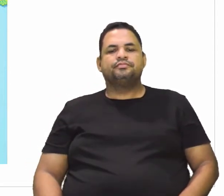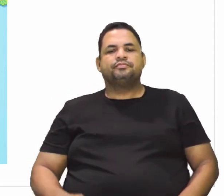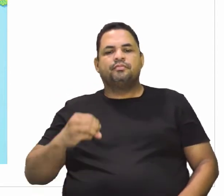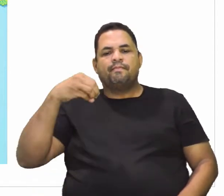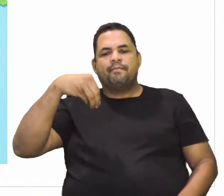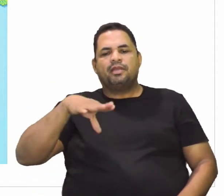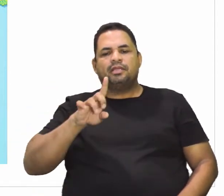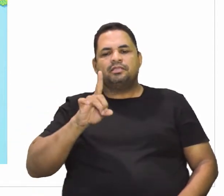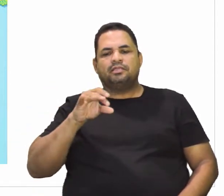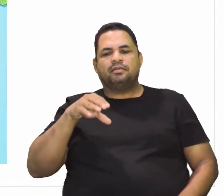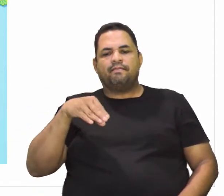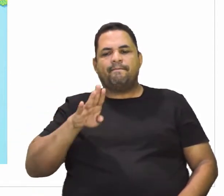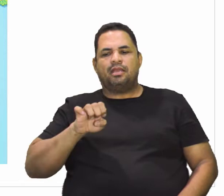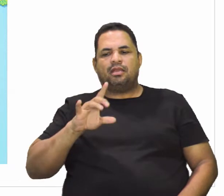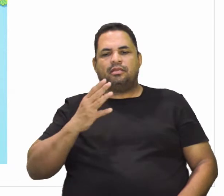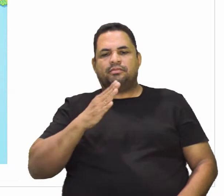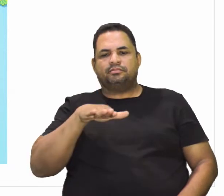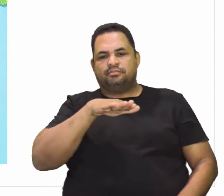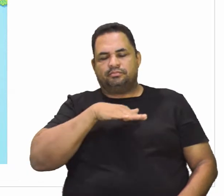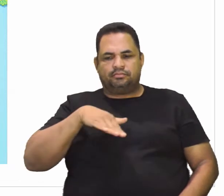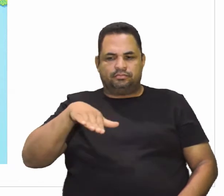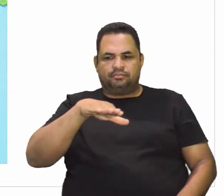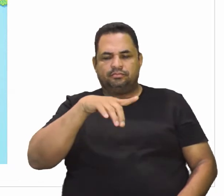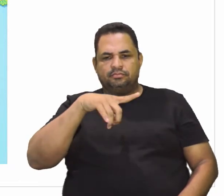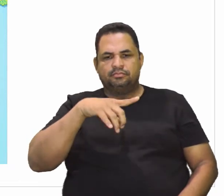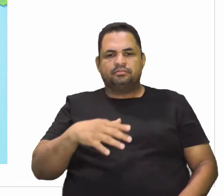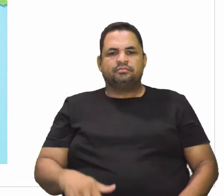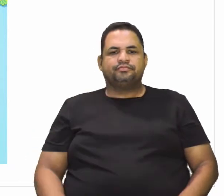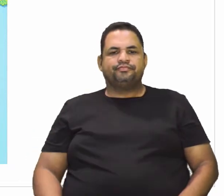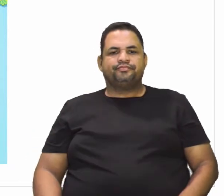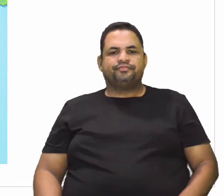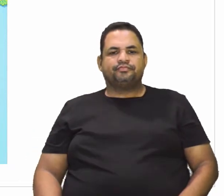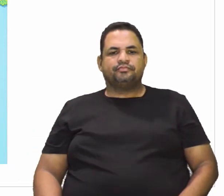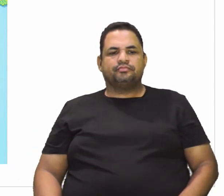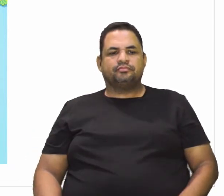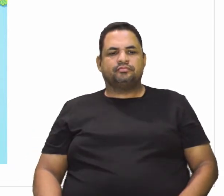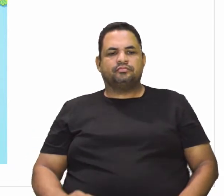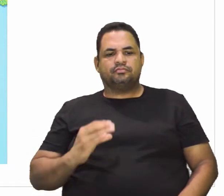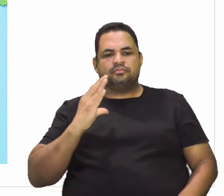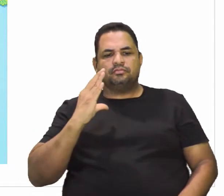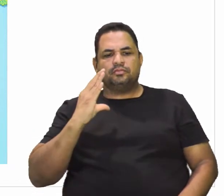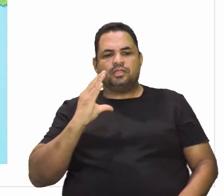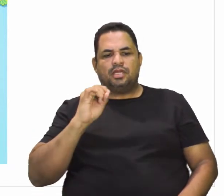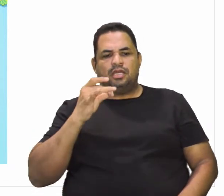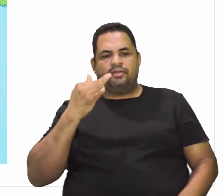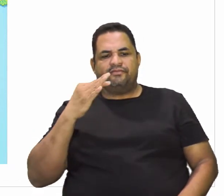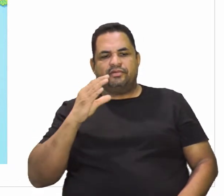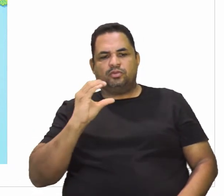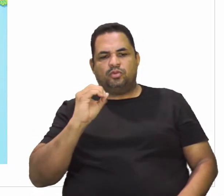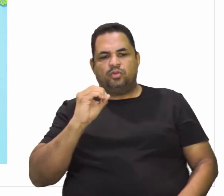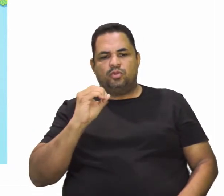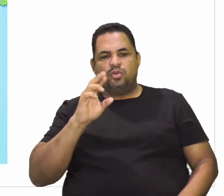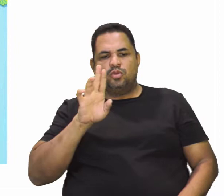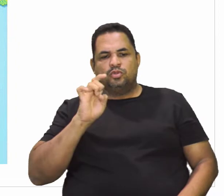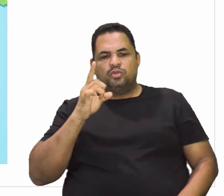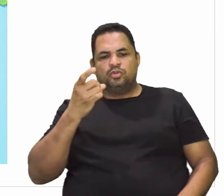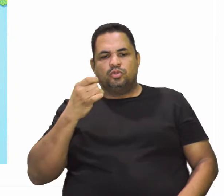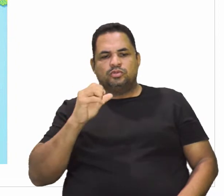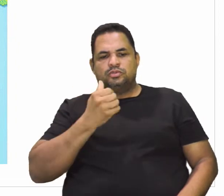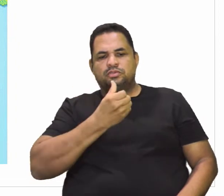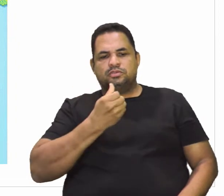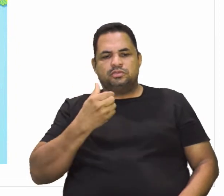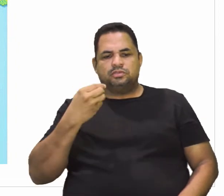Medina, Meca, ocupava essa região. O califado ortodoxo de